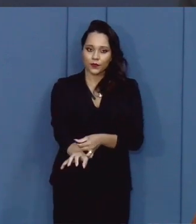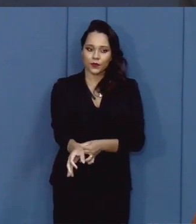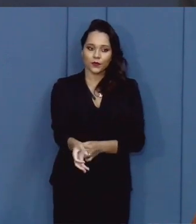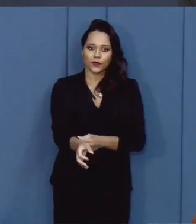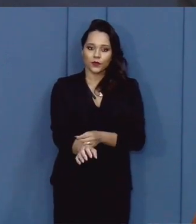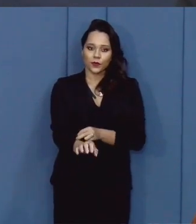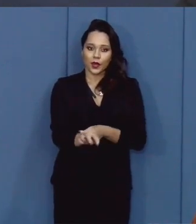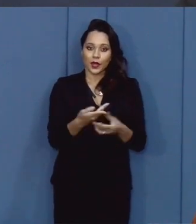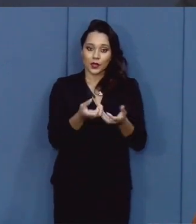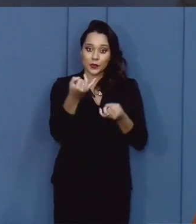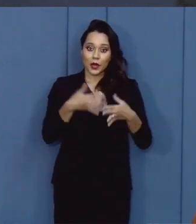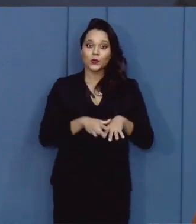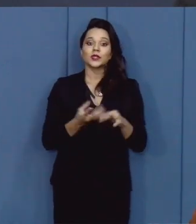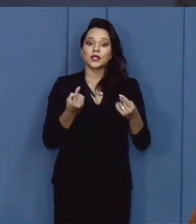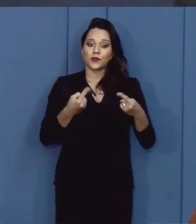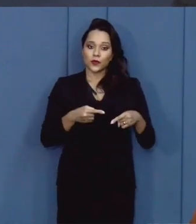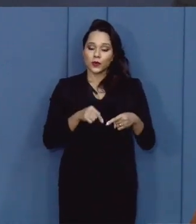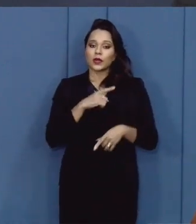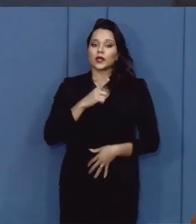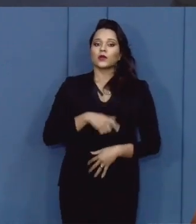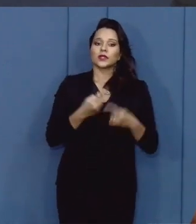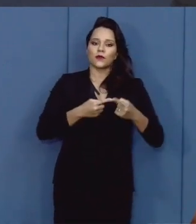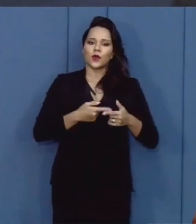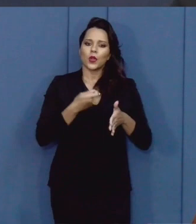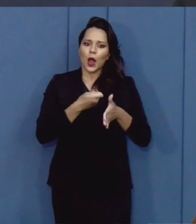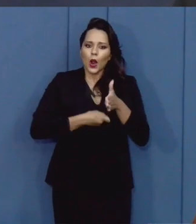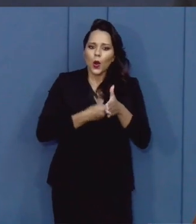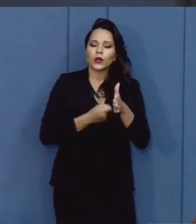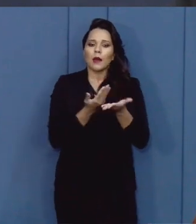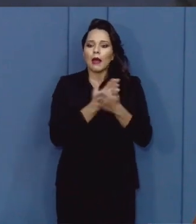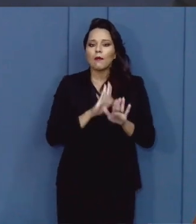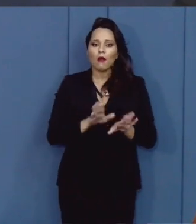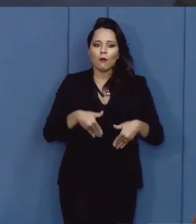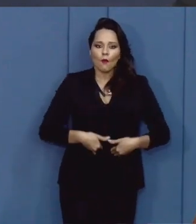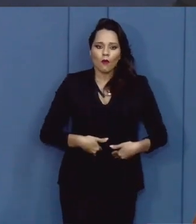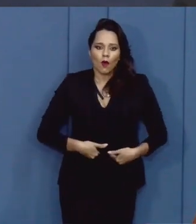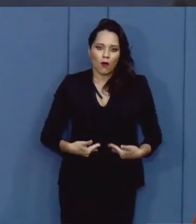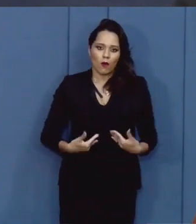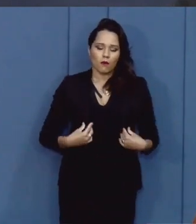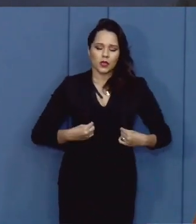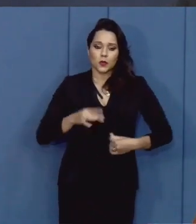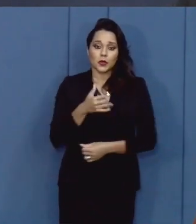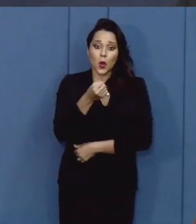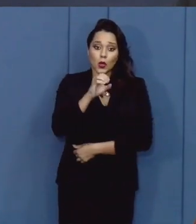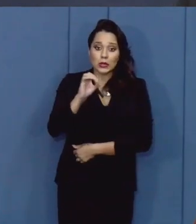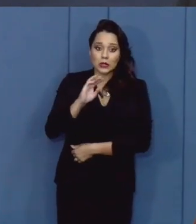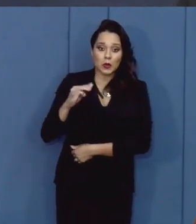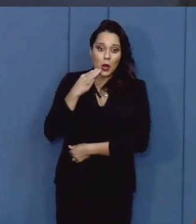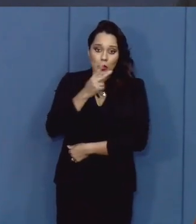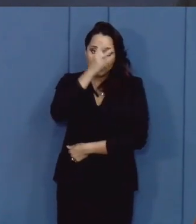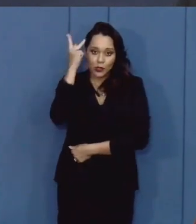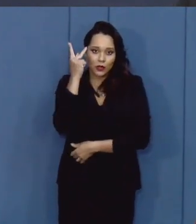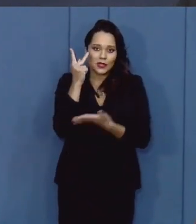um grande desafio. Temos escutado o desafio da luta contra a fome. São quase 800 milhões de